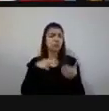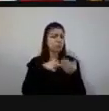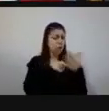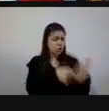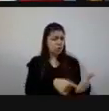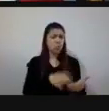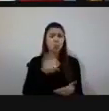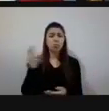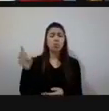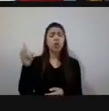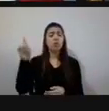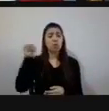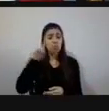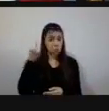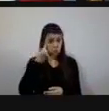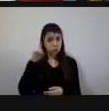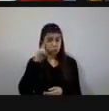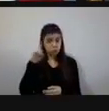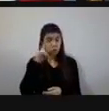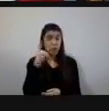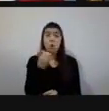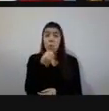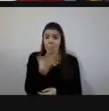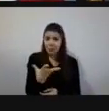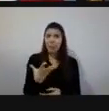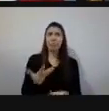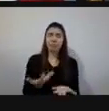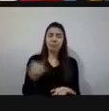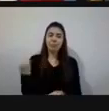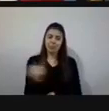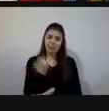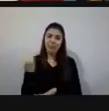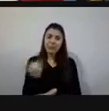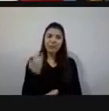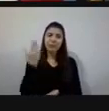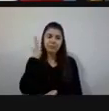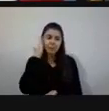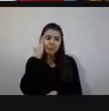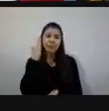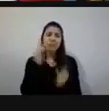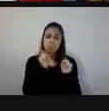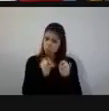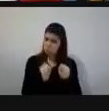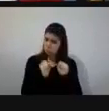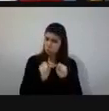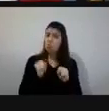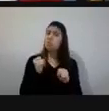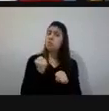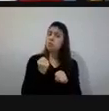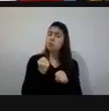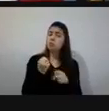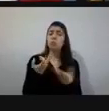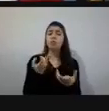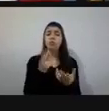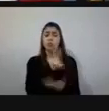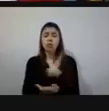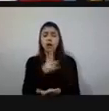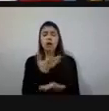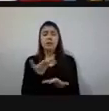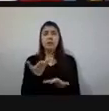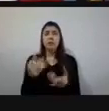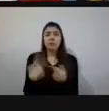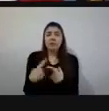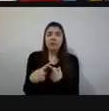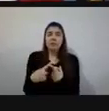importante colocar esses canais também a todo momento, porque, de repente, numa hora de emergência, a pessoa não sabe quem procurar, e vocês